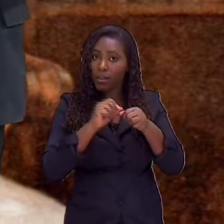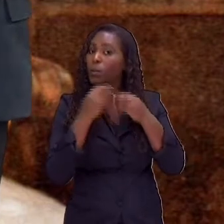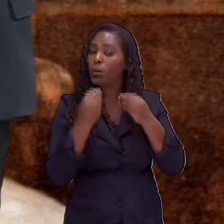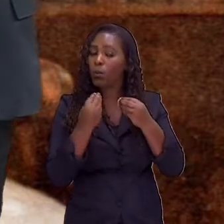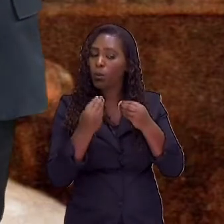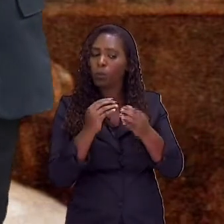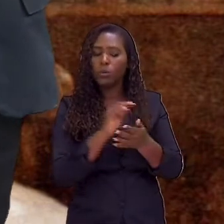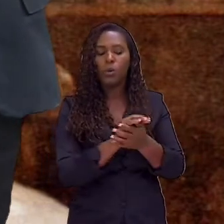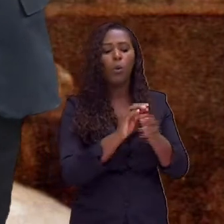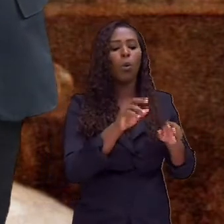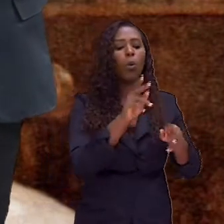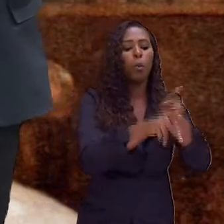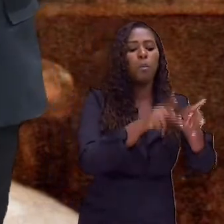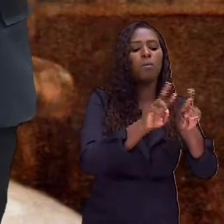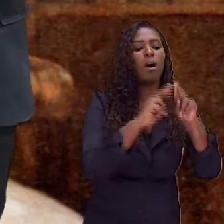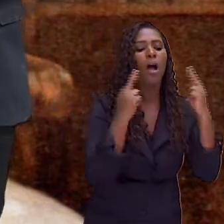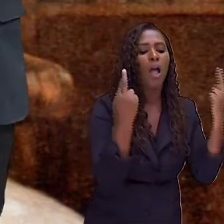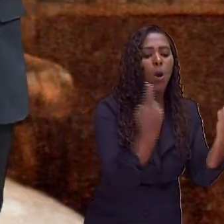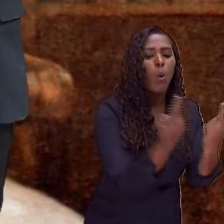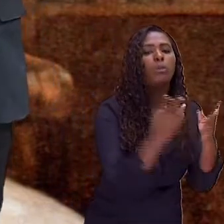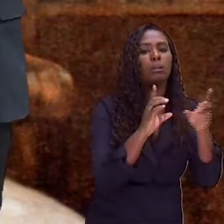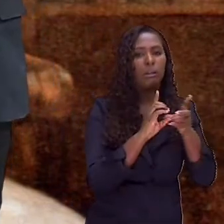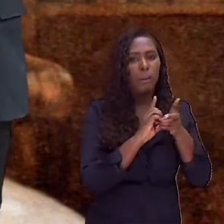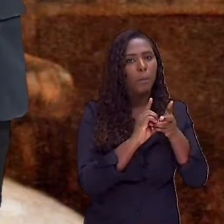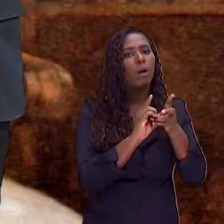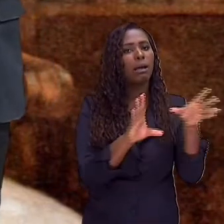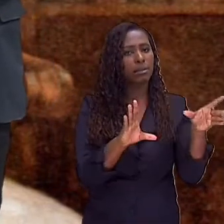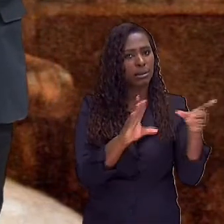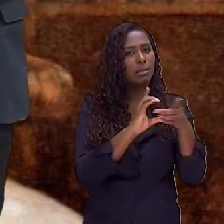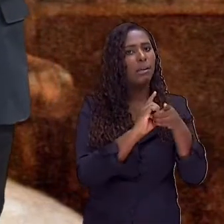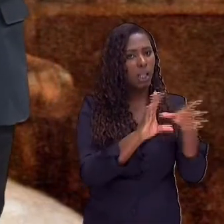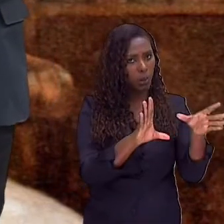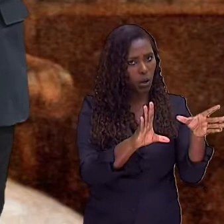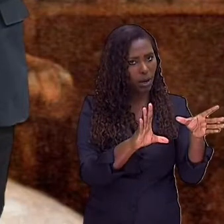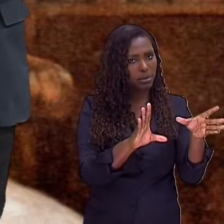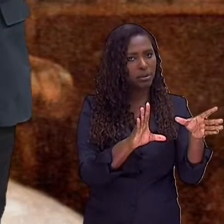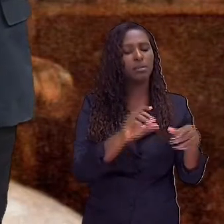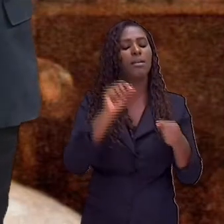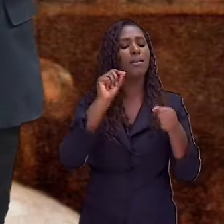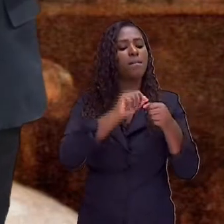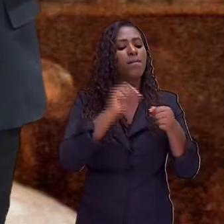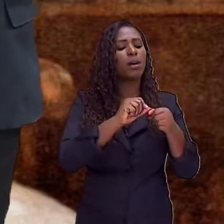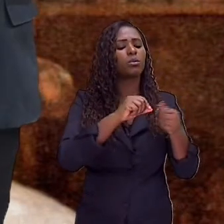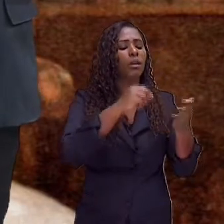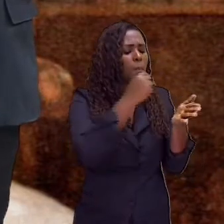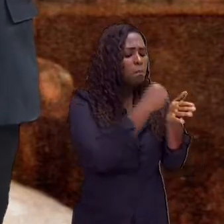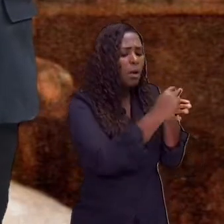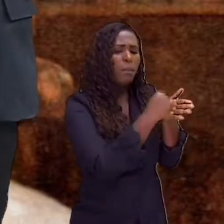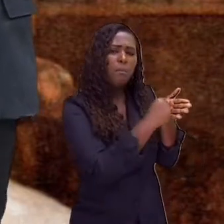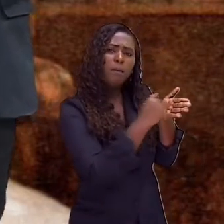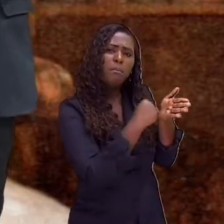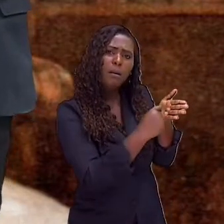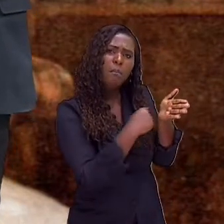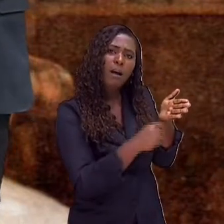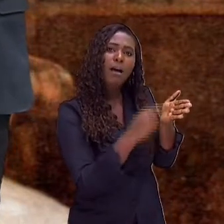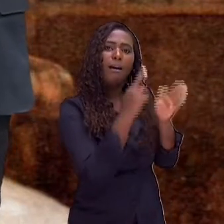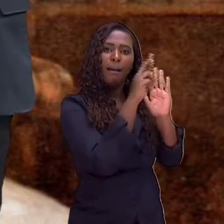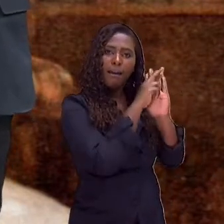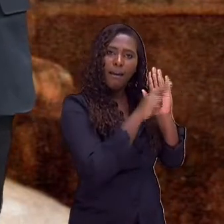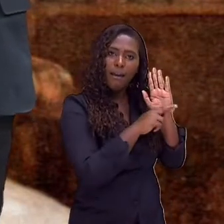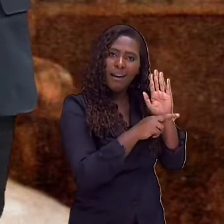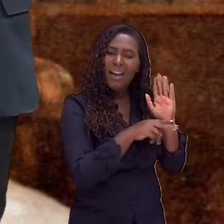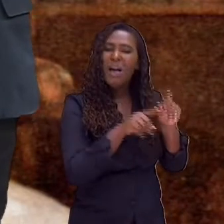Constituinte democraticamente eleita. Neste caso, dizemos que a Carta Magna foi promulgada, o